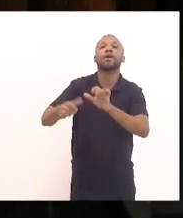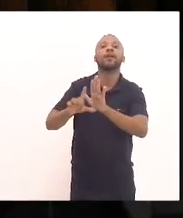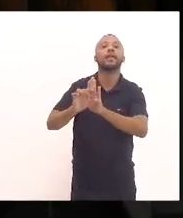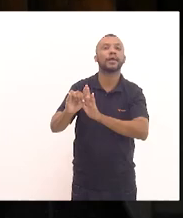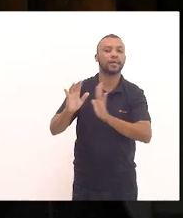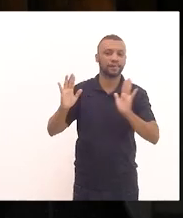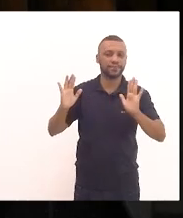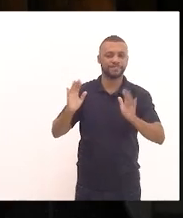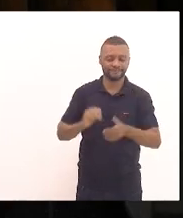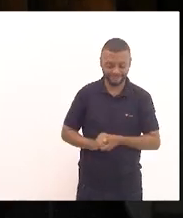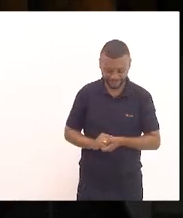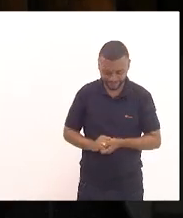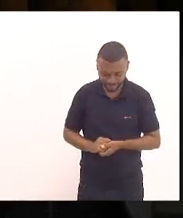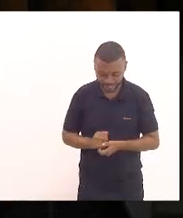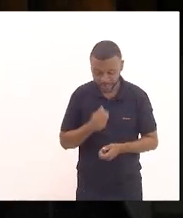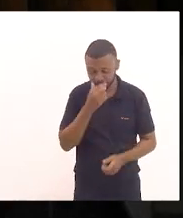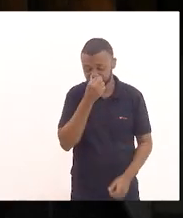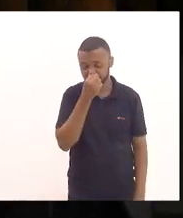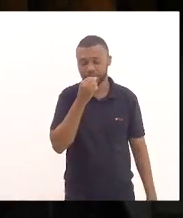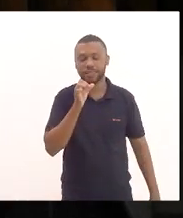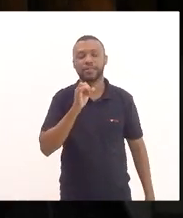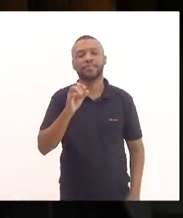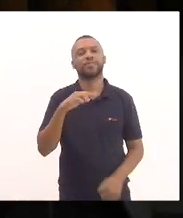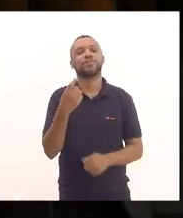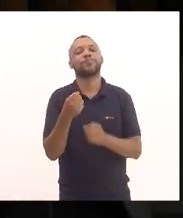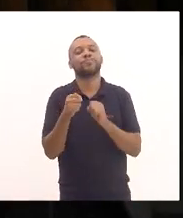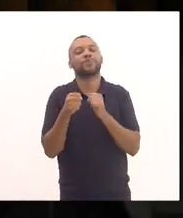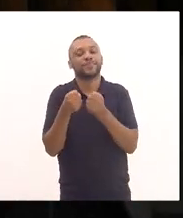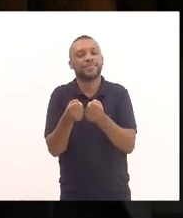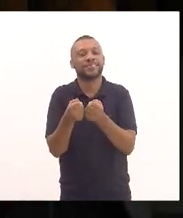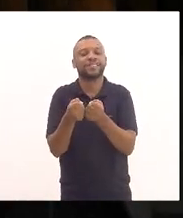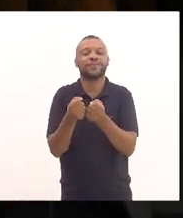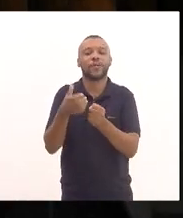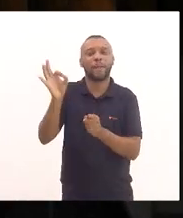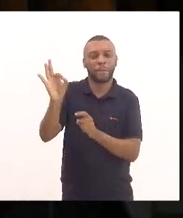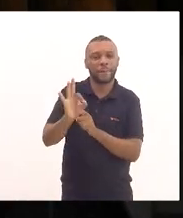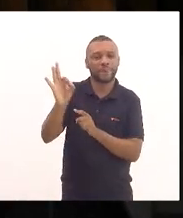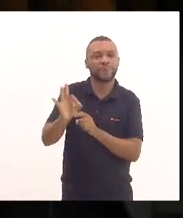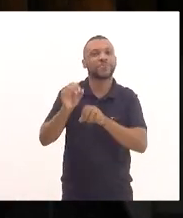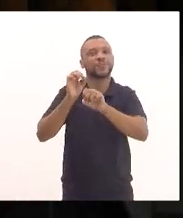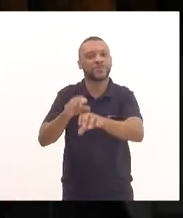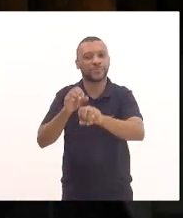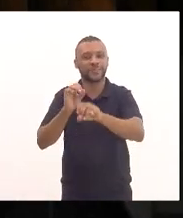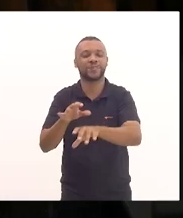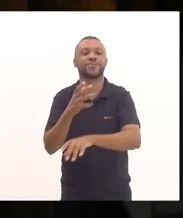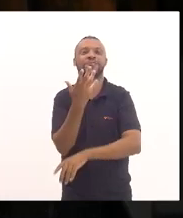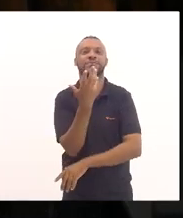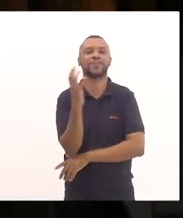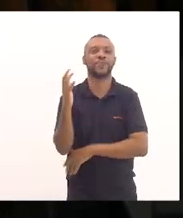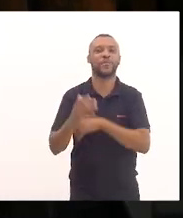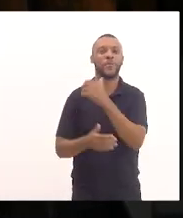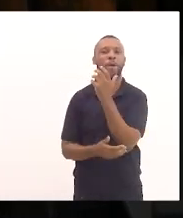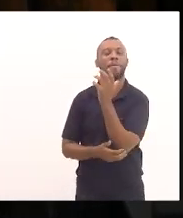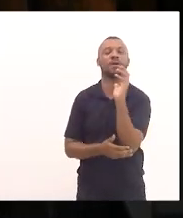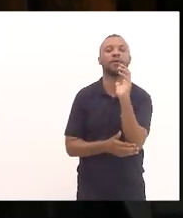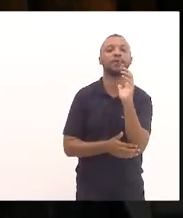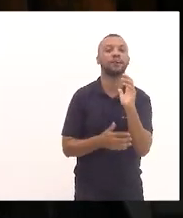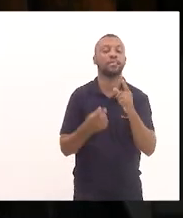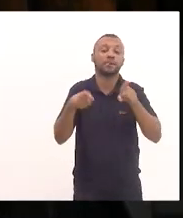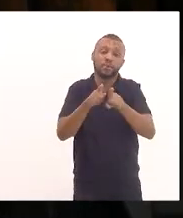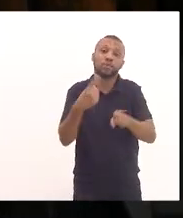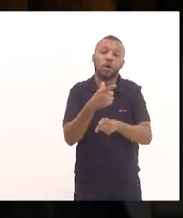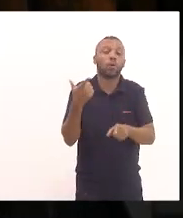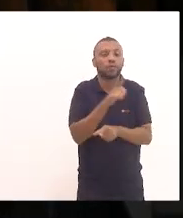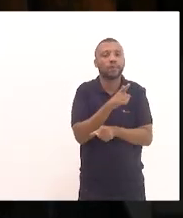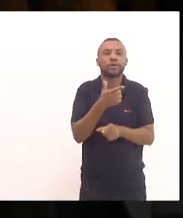nós podemos garantir um percentual para educação ambiental, podemos também garantir um percentual para agricultura